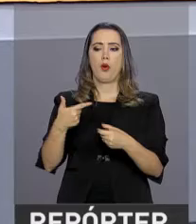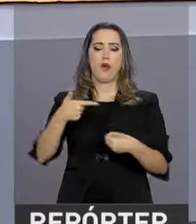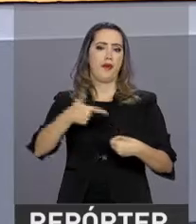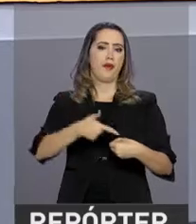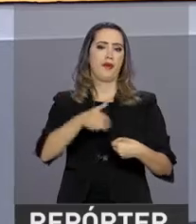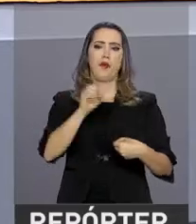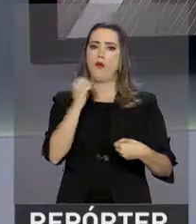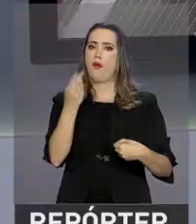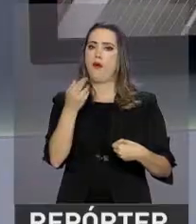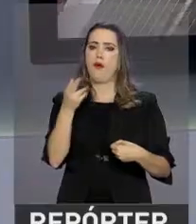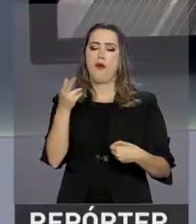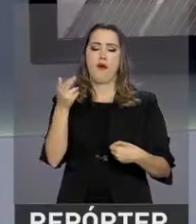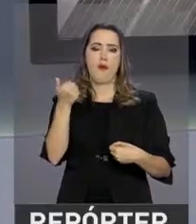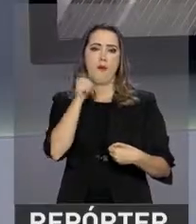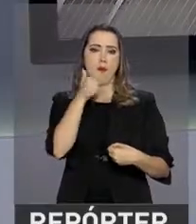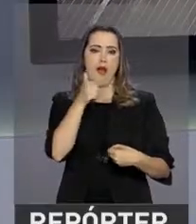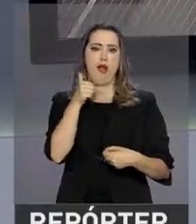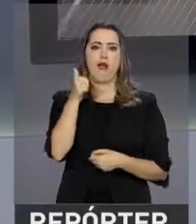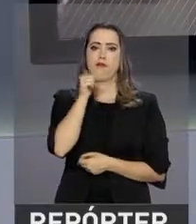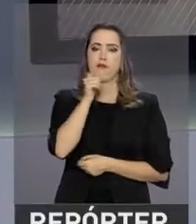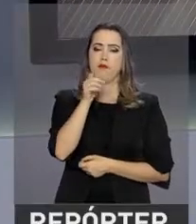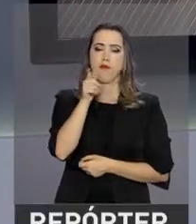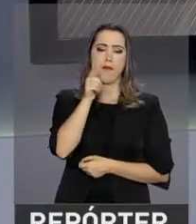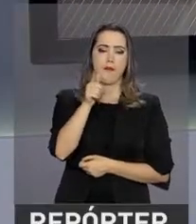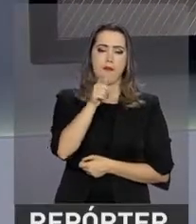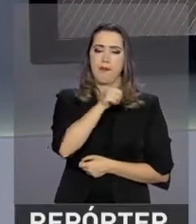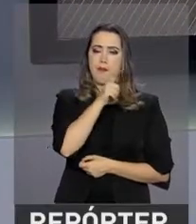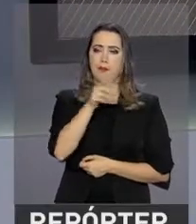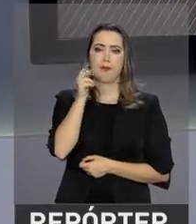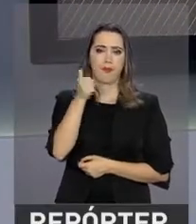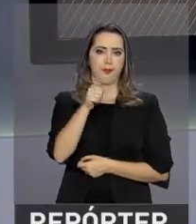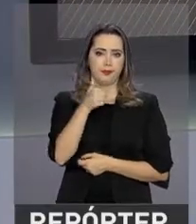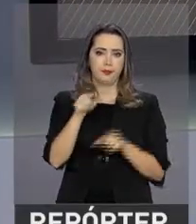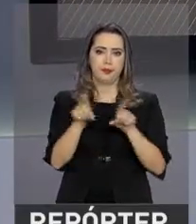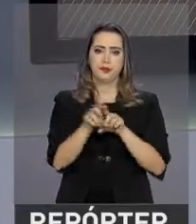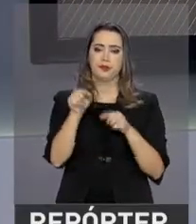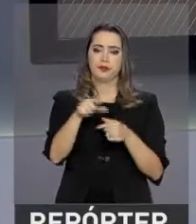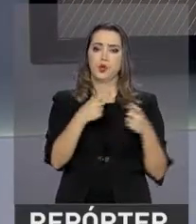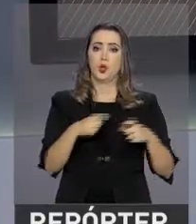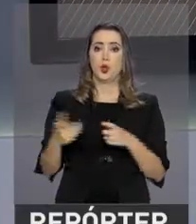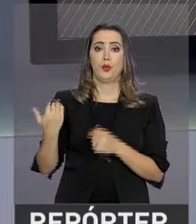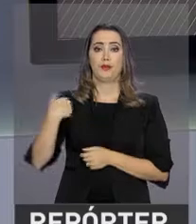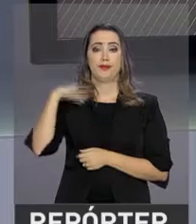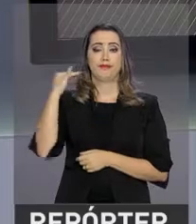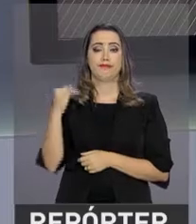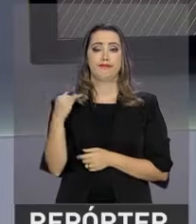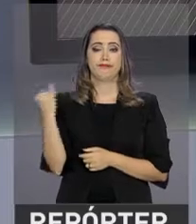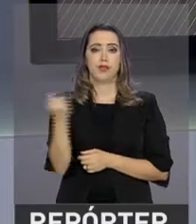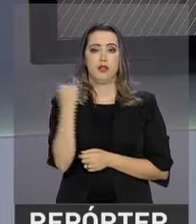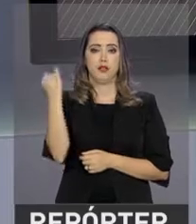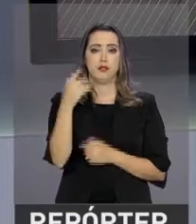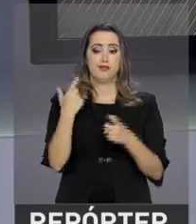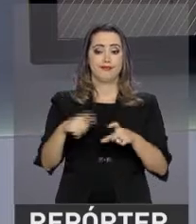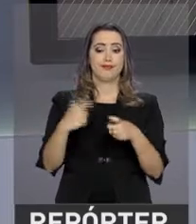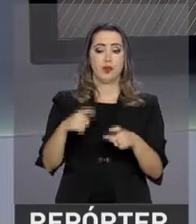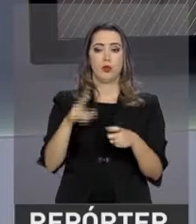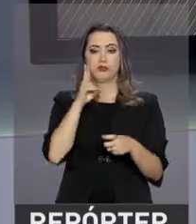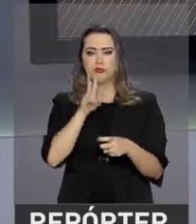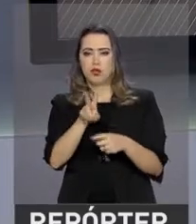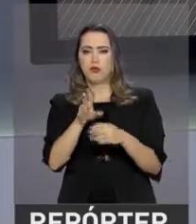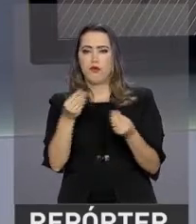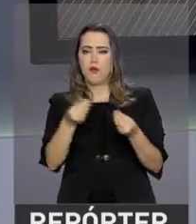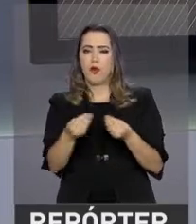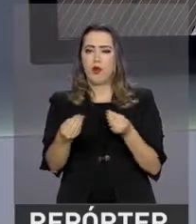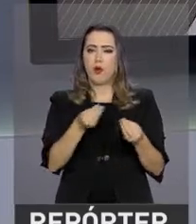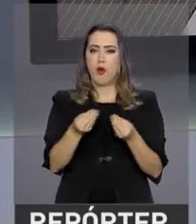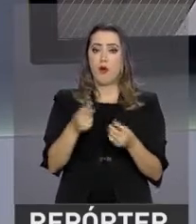e bares. O estudo aponta a redução significativa dos pontos considerados críticos. A pesquisa mostra também que as ações